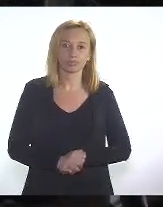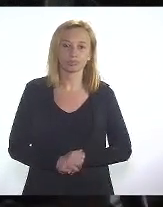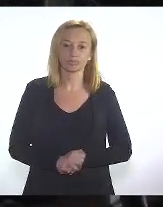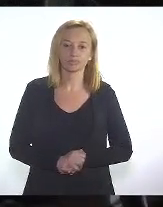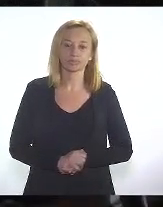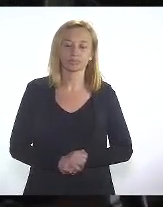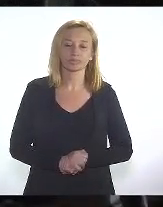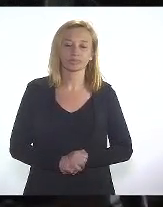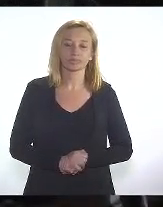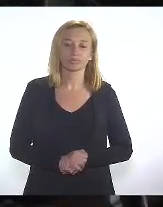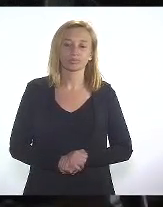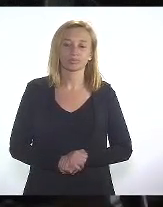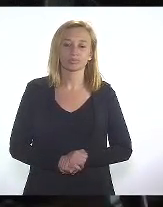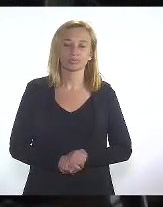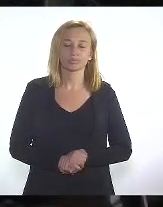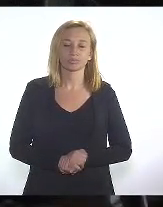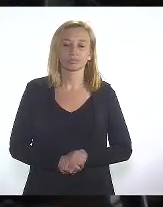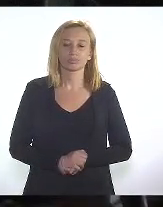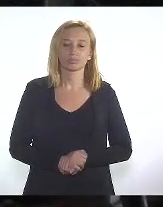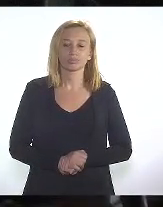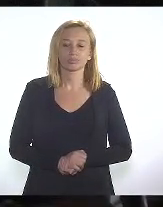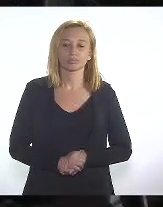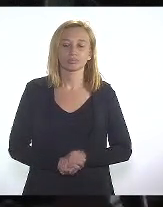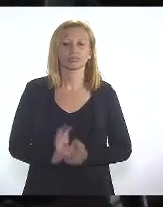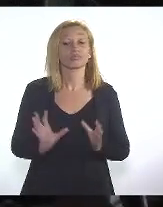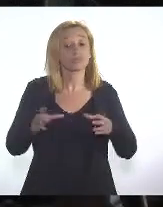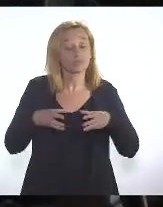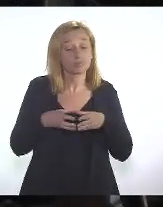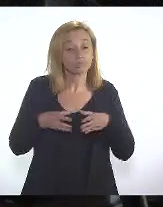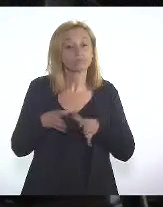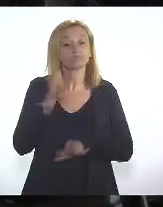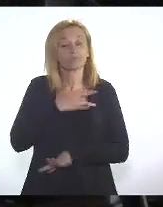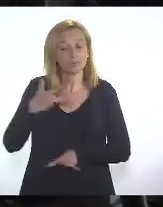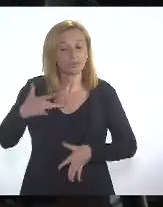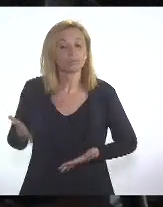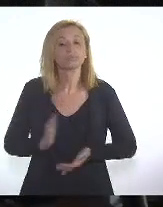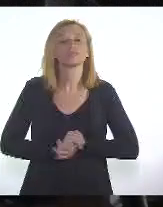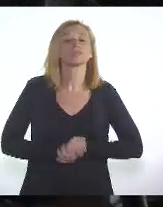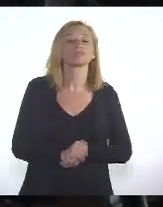Controle. Para emitir parecer pela Comissão de Saúde,